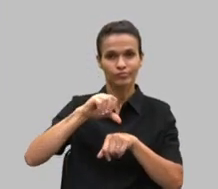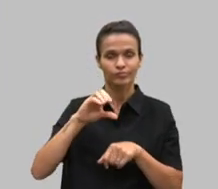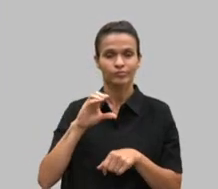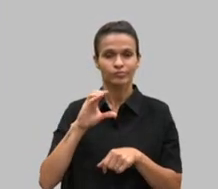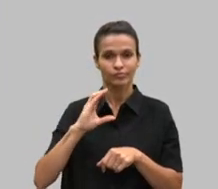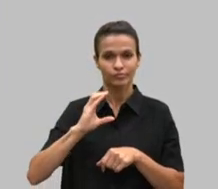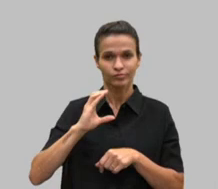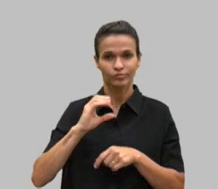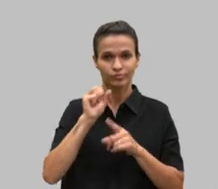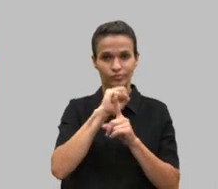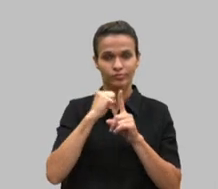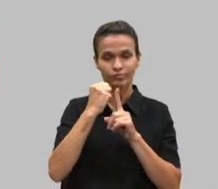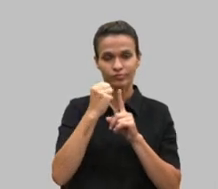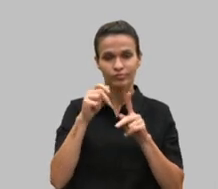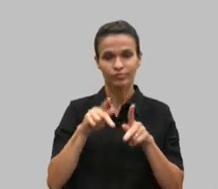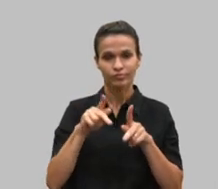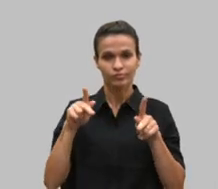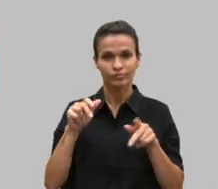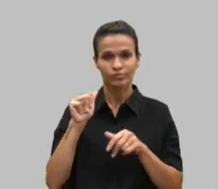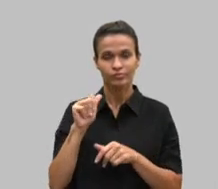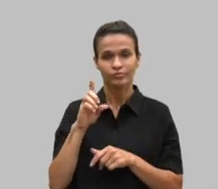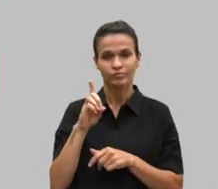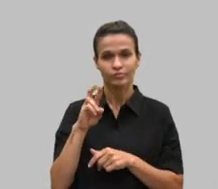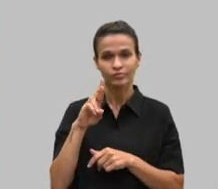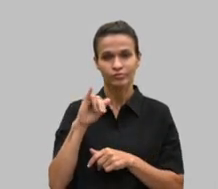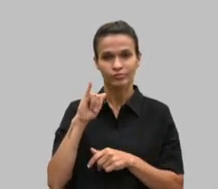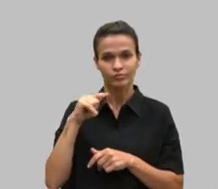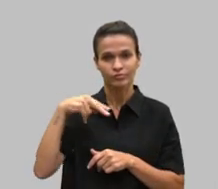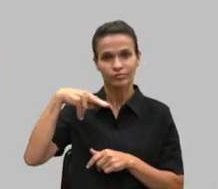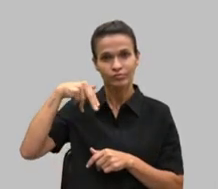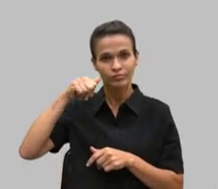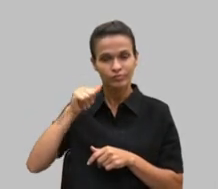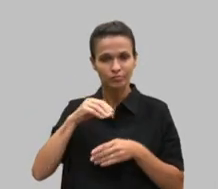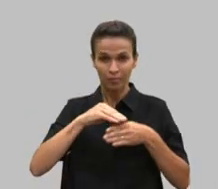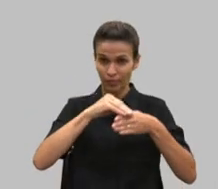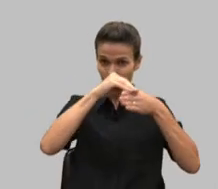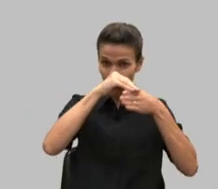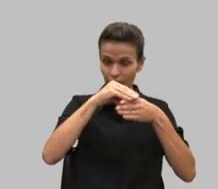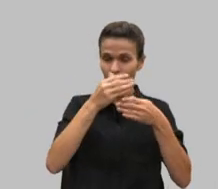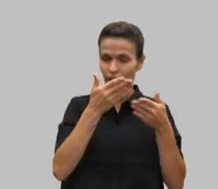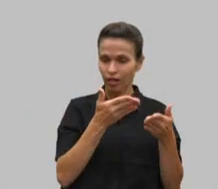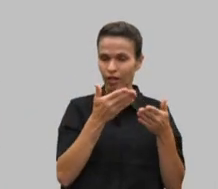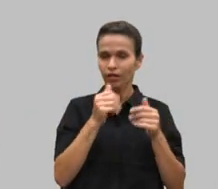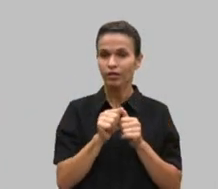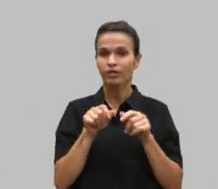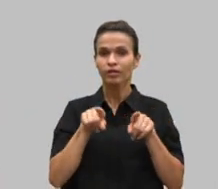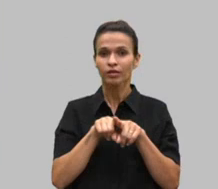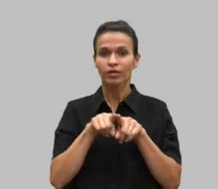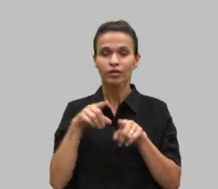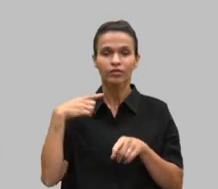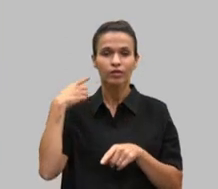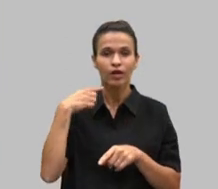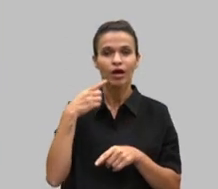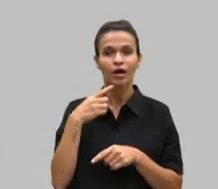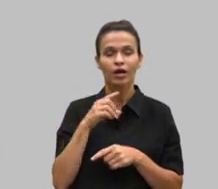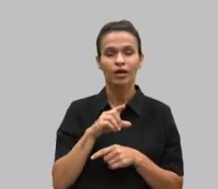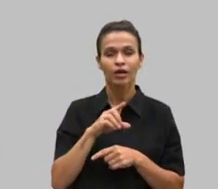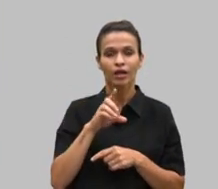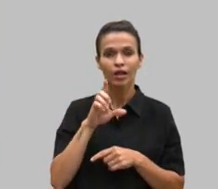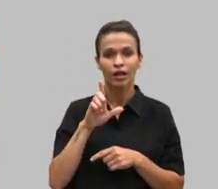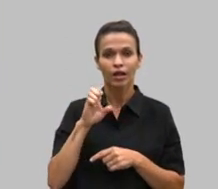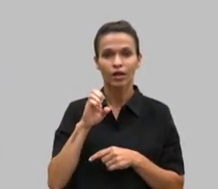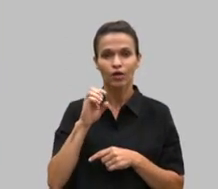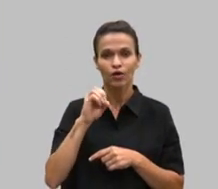professora Adriana Simões pela sua liderança ao professor Alexandre Eustáquio Teixeira que com sua competência entusiasmo